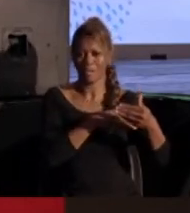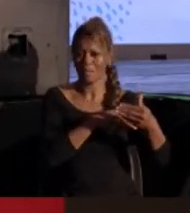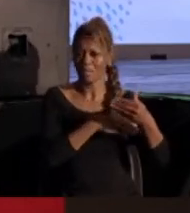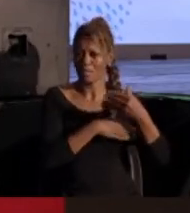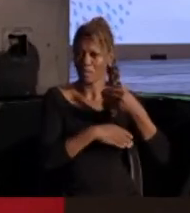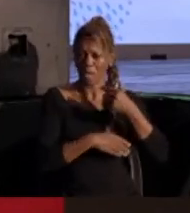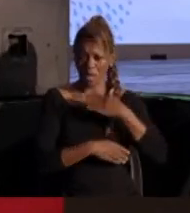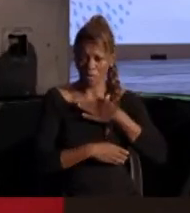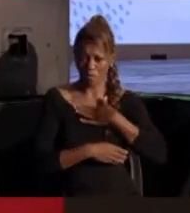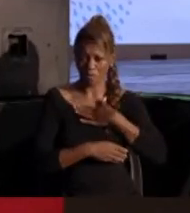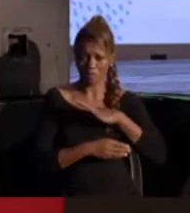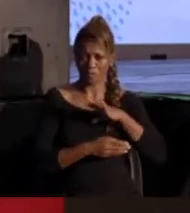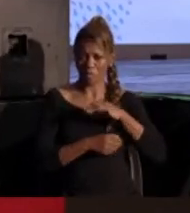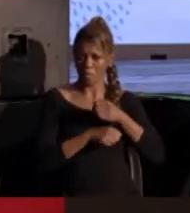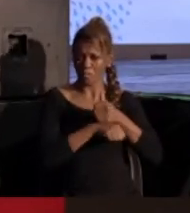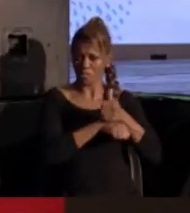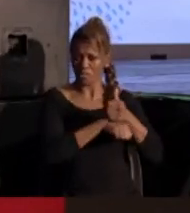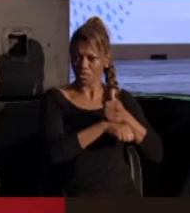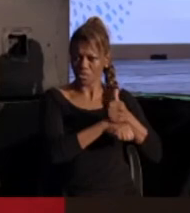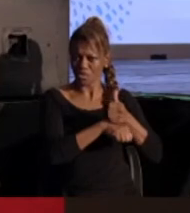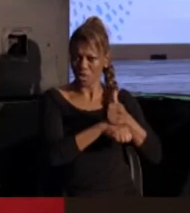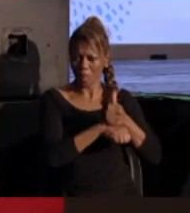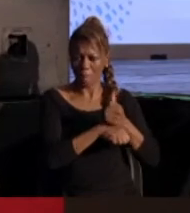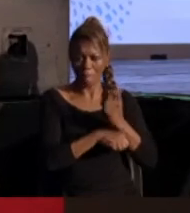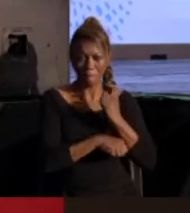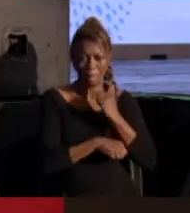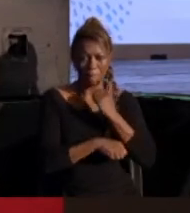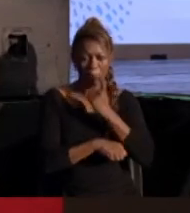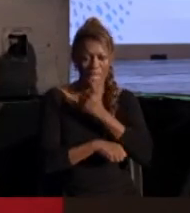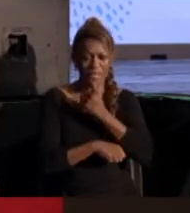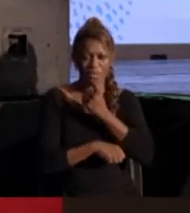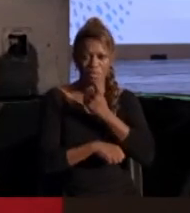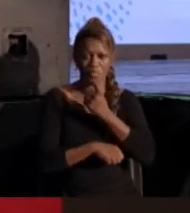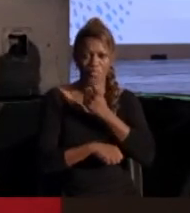penso mutilação bucal